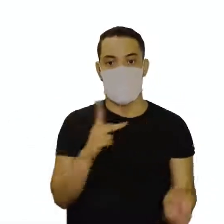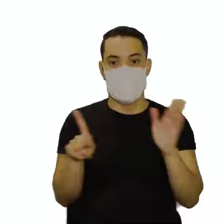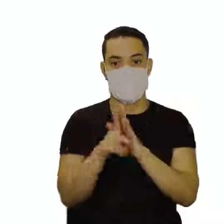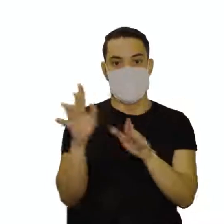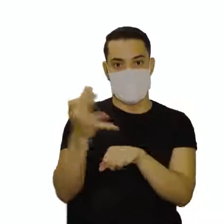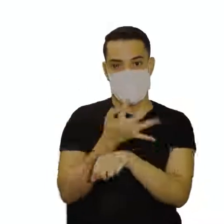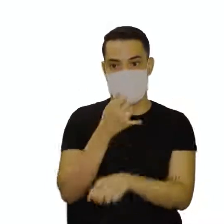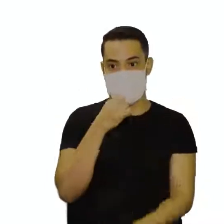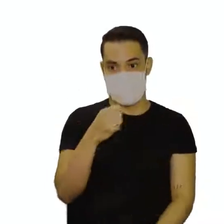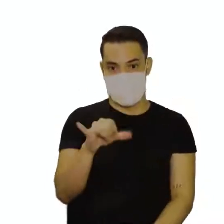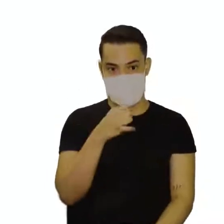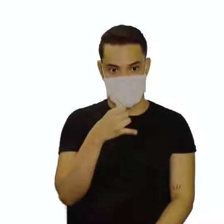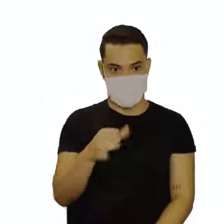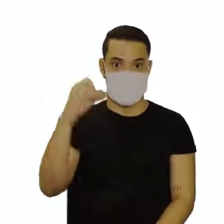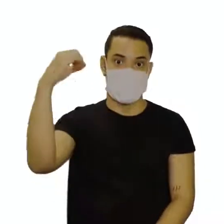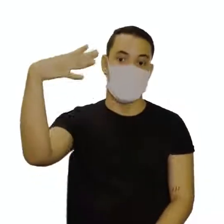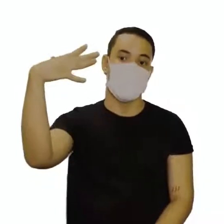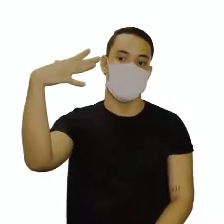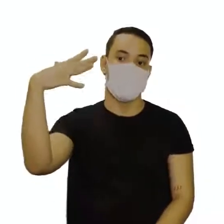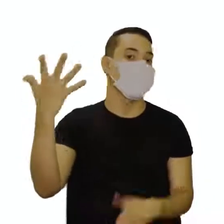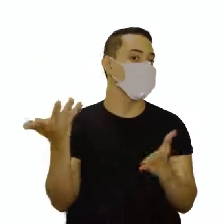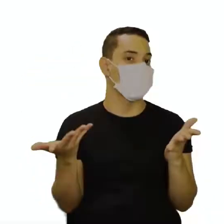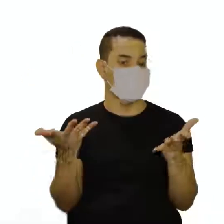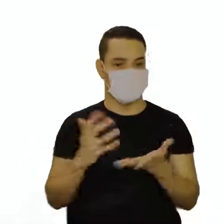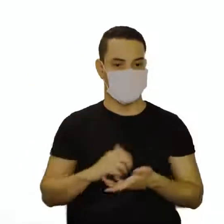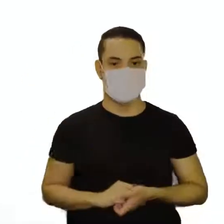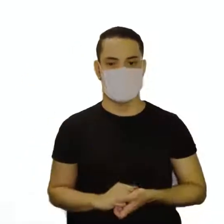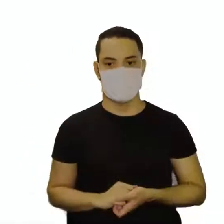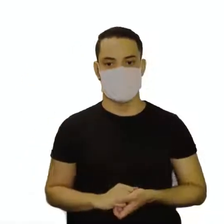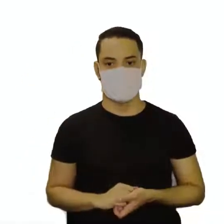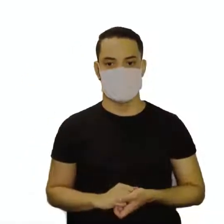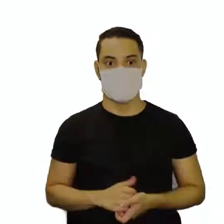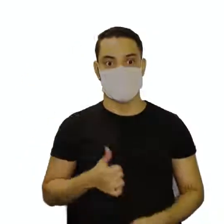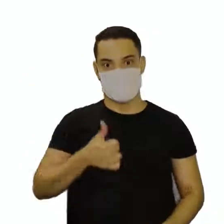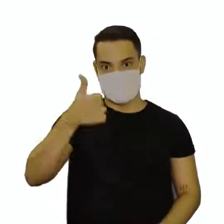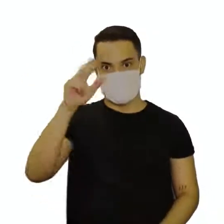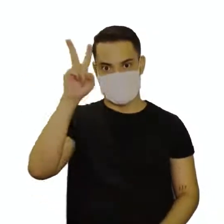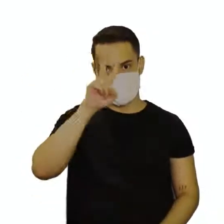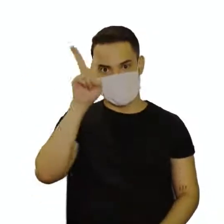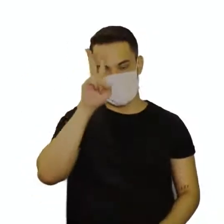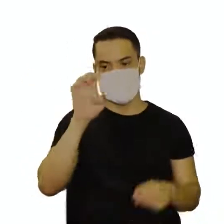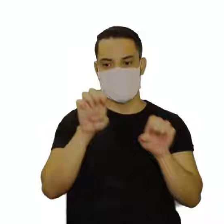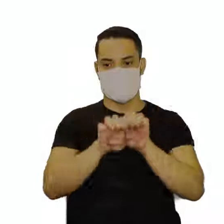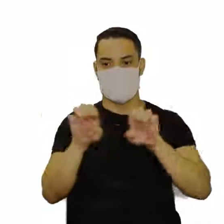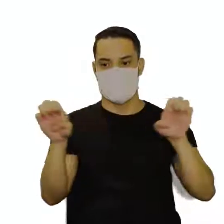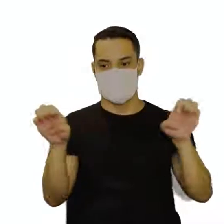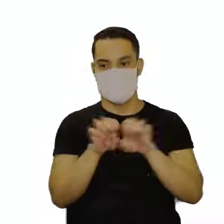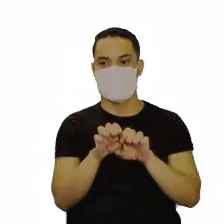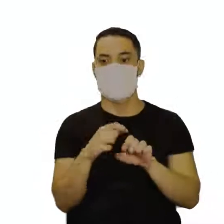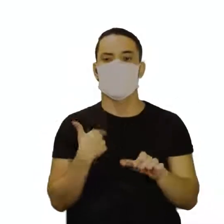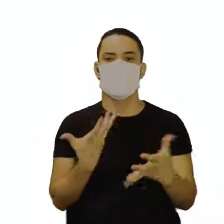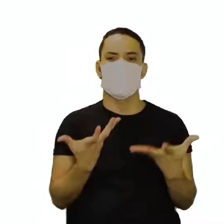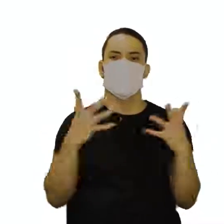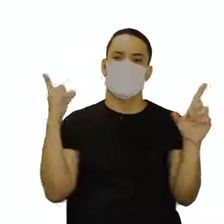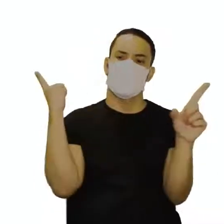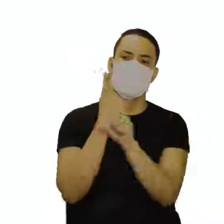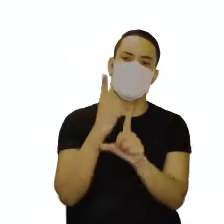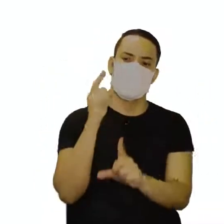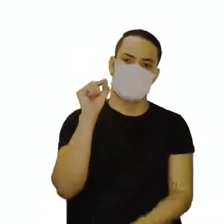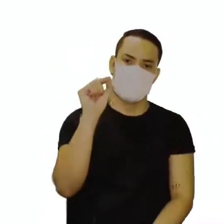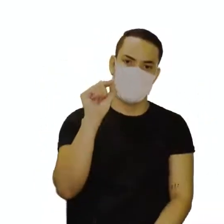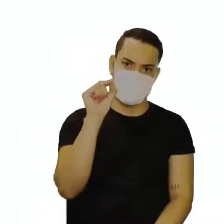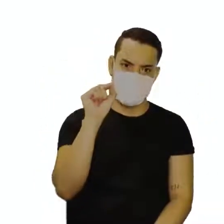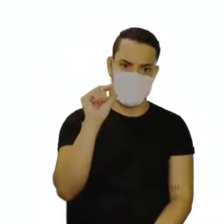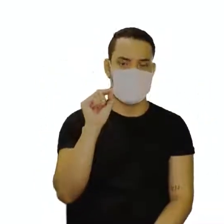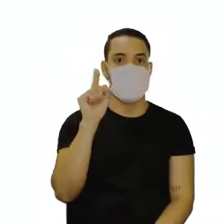filamento dessa lâmpada? Então vamos lá. Primeiro, a equação, né? O que eu quero achar? A resistência.